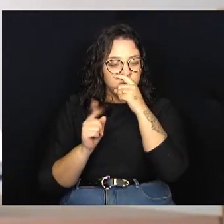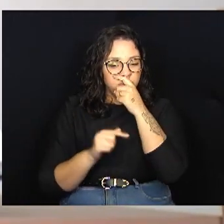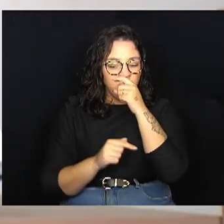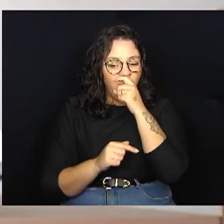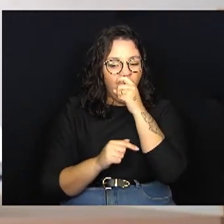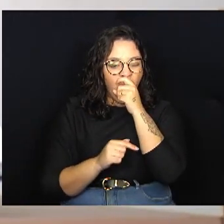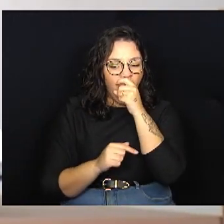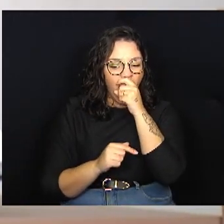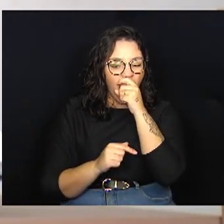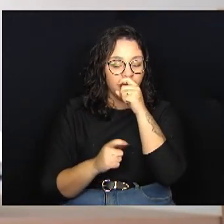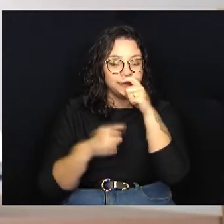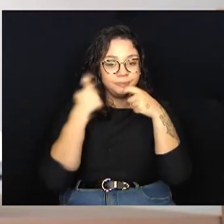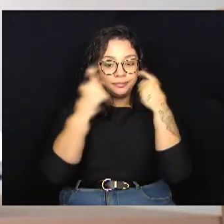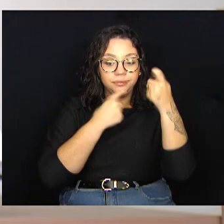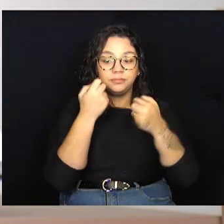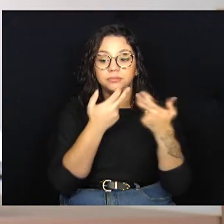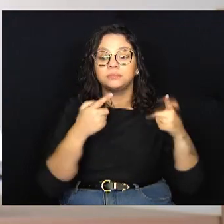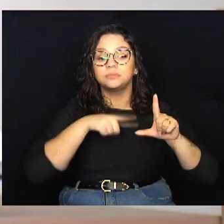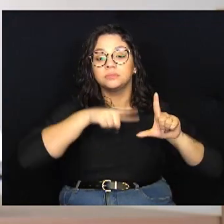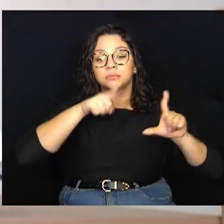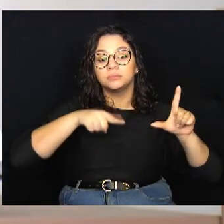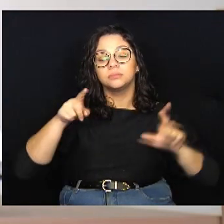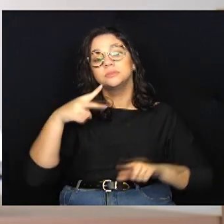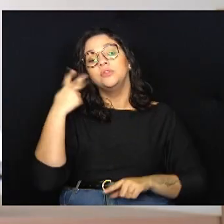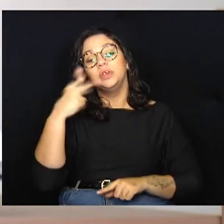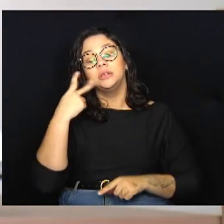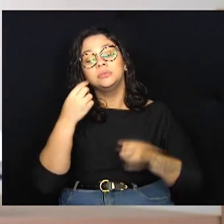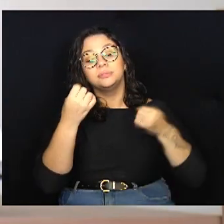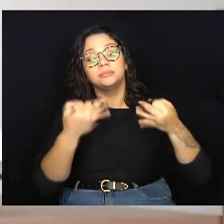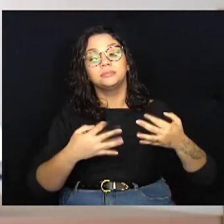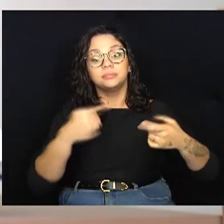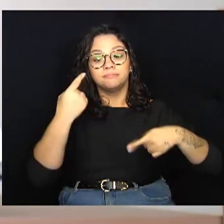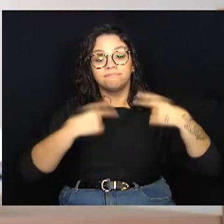as estatísticas. Para o vereador, o debate